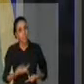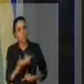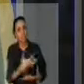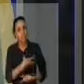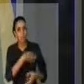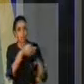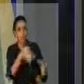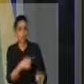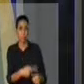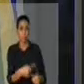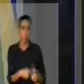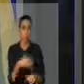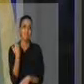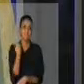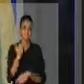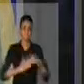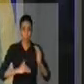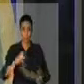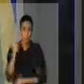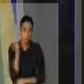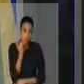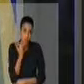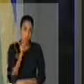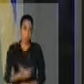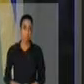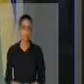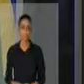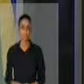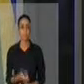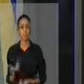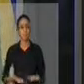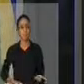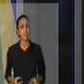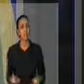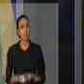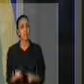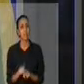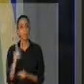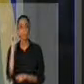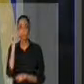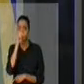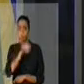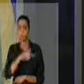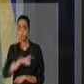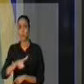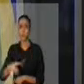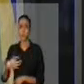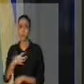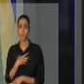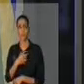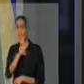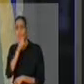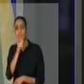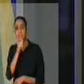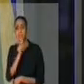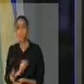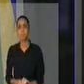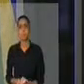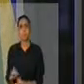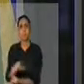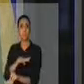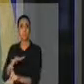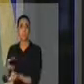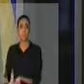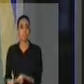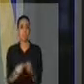pacientes. Muitas dessas instituições continuam viáveis através de outras formas de financiamento da saúde, como doações da sociedade